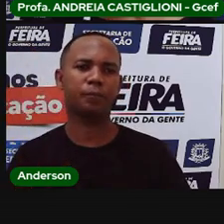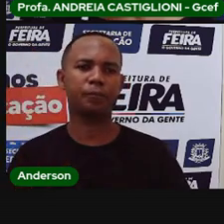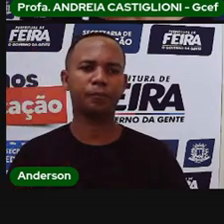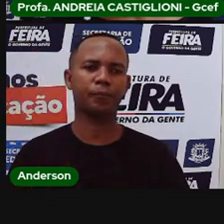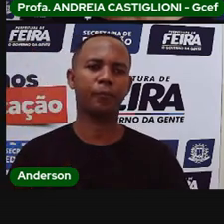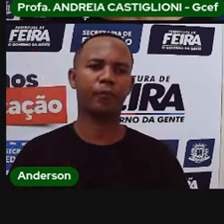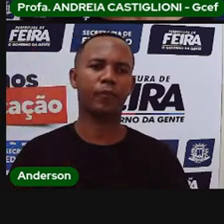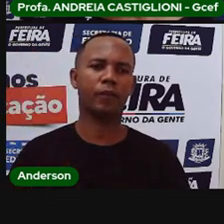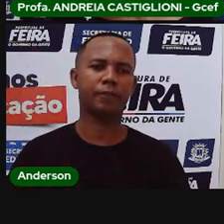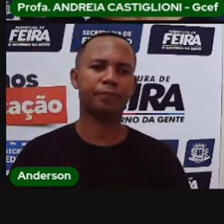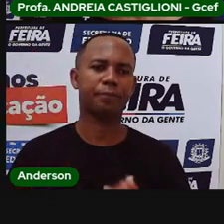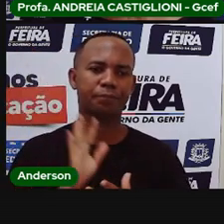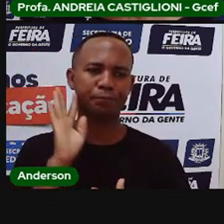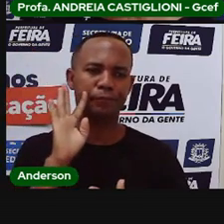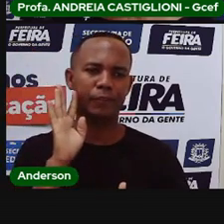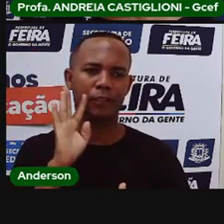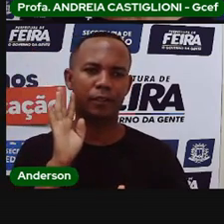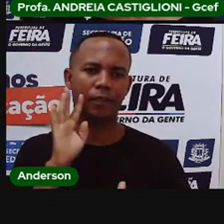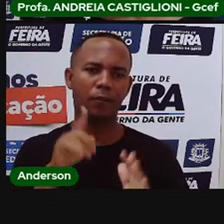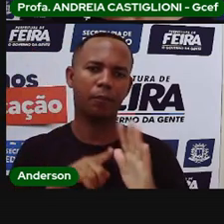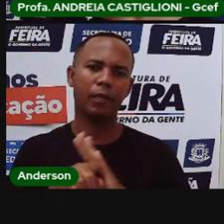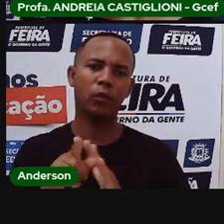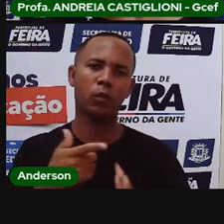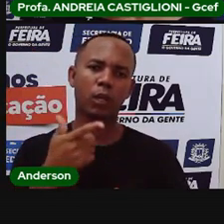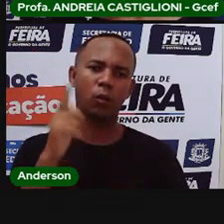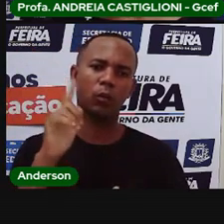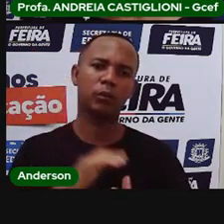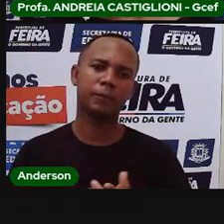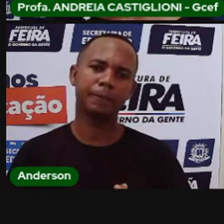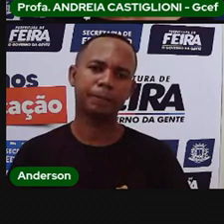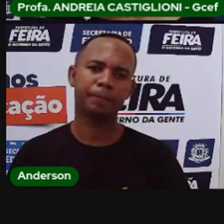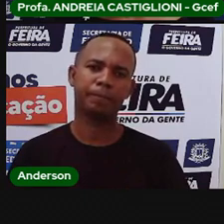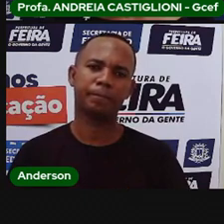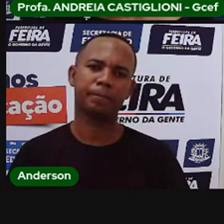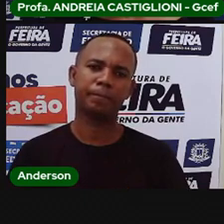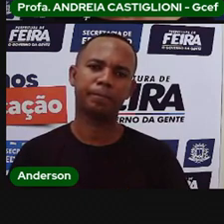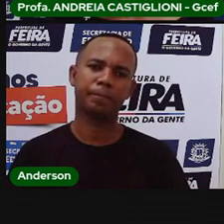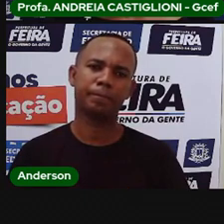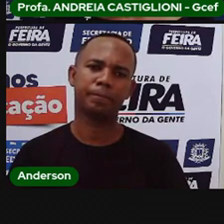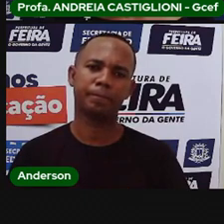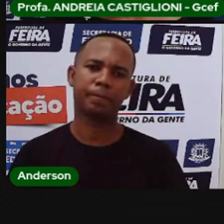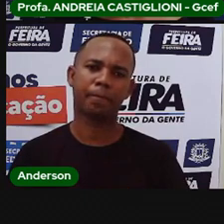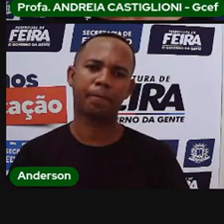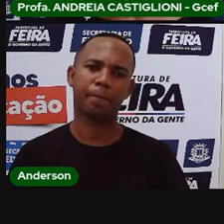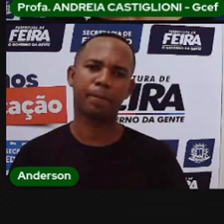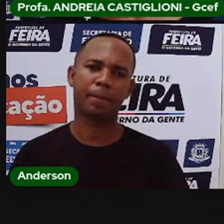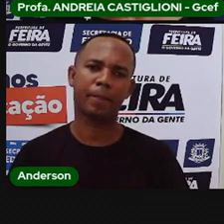Beleza, vamos para a próxima perguntinha, Marília? Vamos lá. Tchan, tchan, tchan.